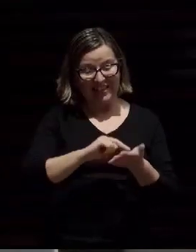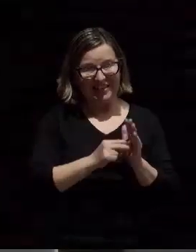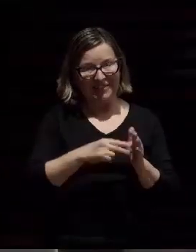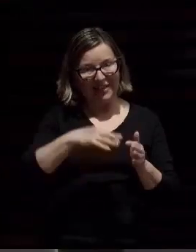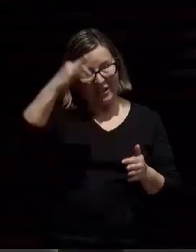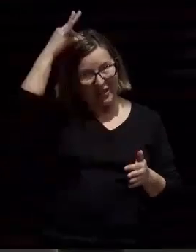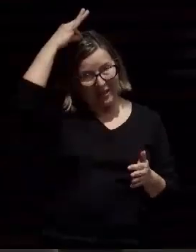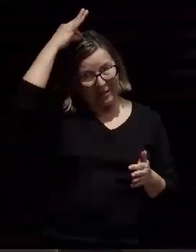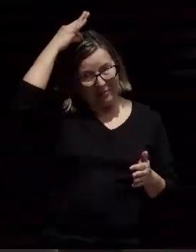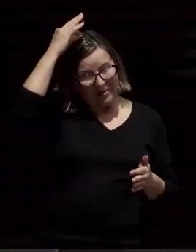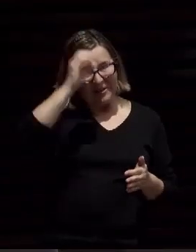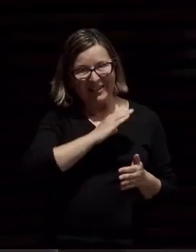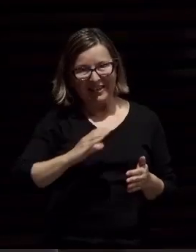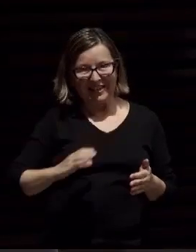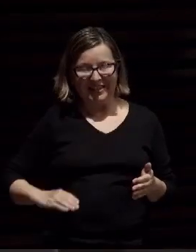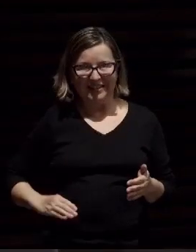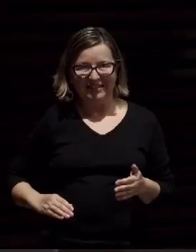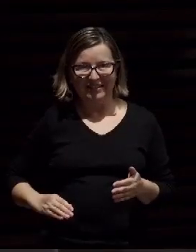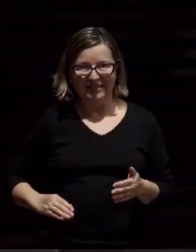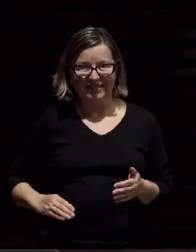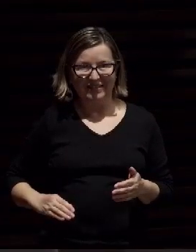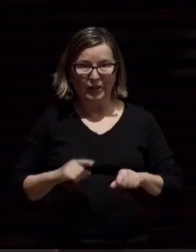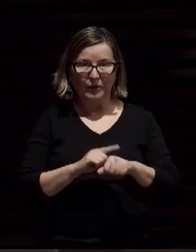guiará a toda a verdade.